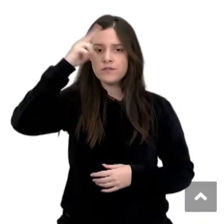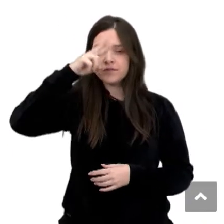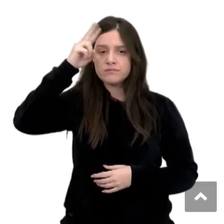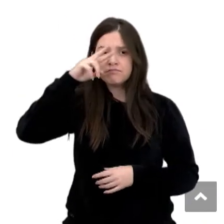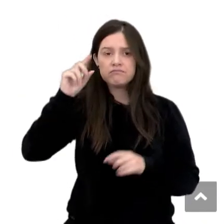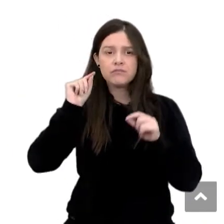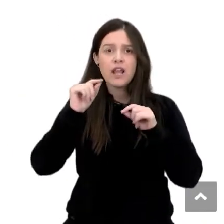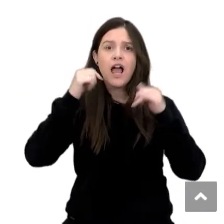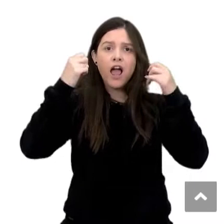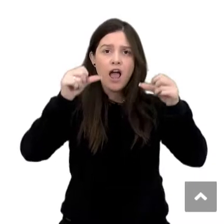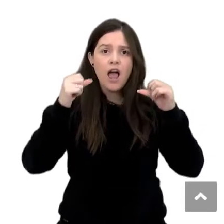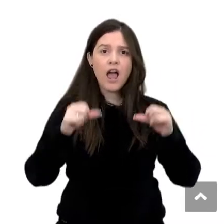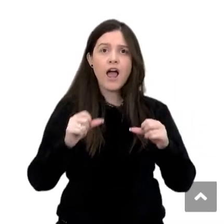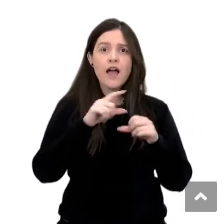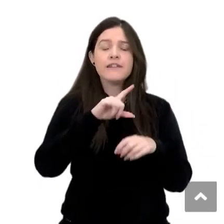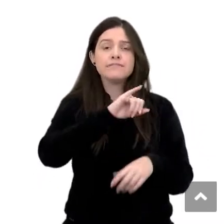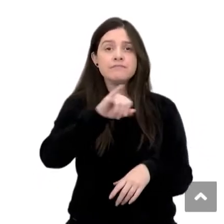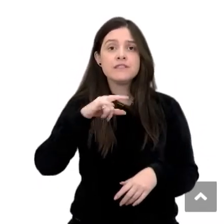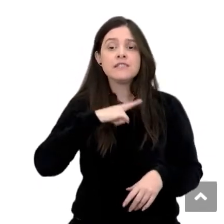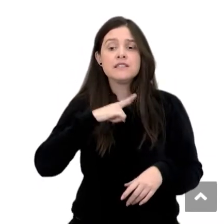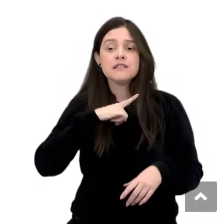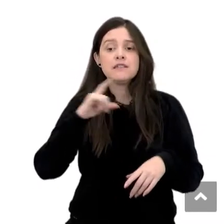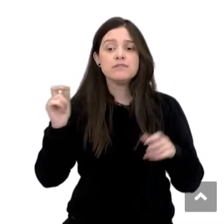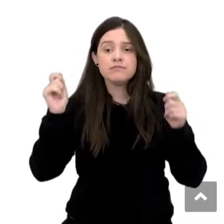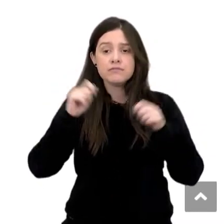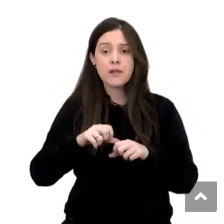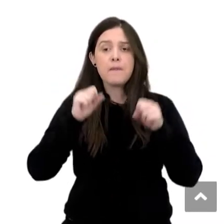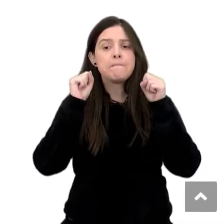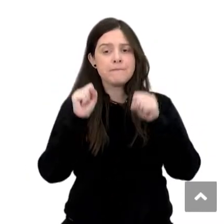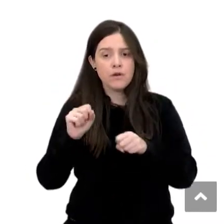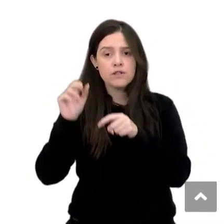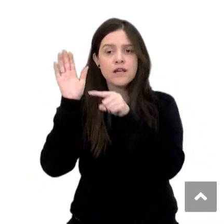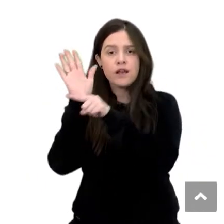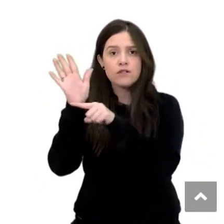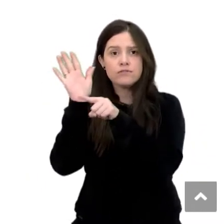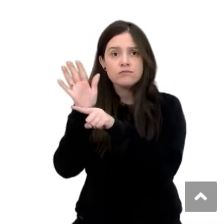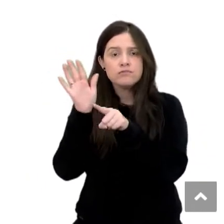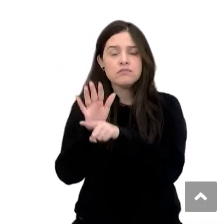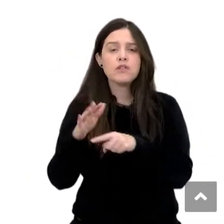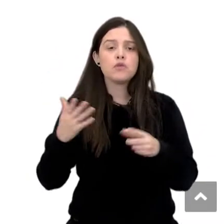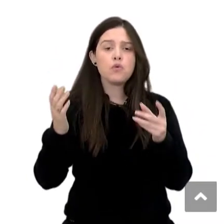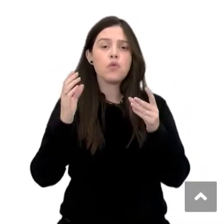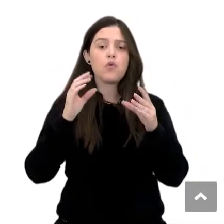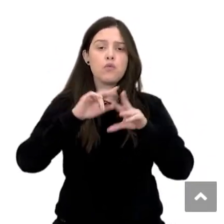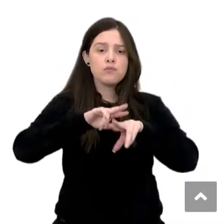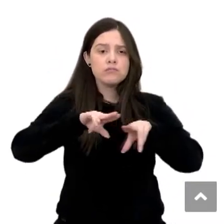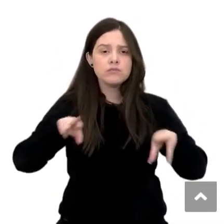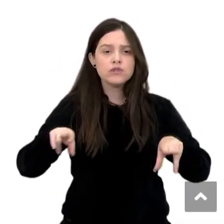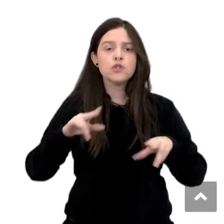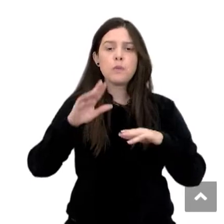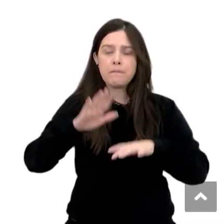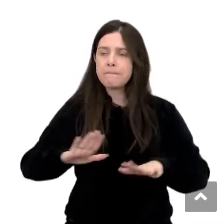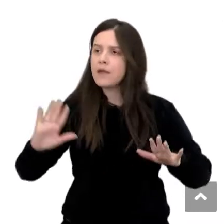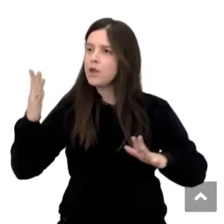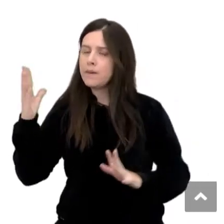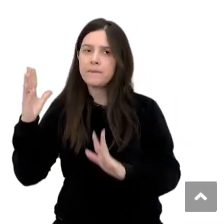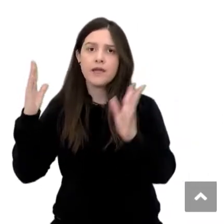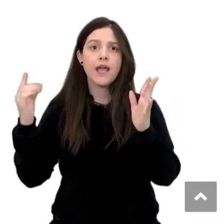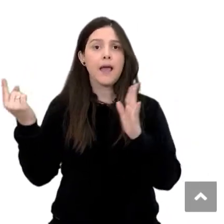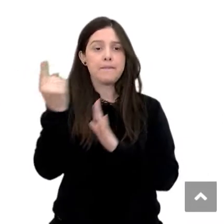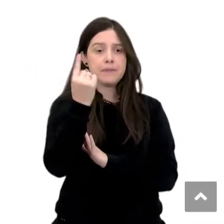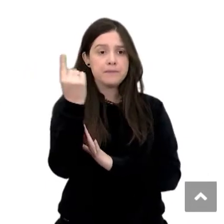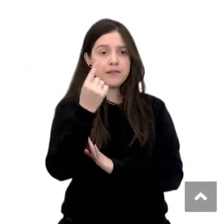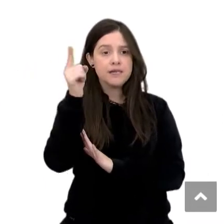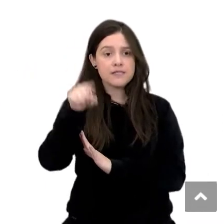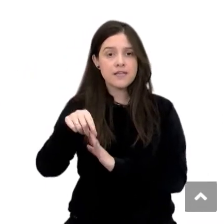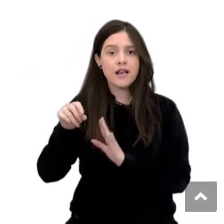Carlos avaliou se as fundações de prédios podem ajudar no conforto térmico de ambientes. A primeira